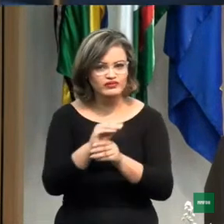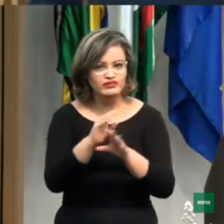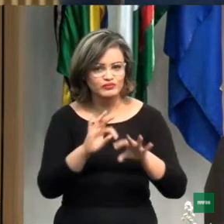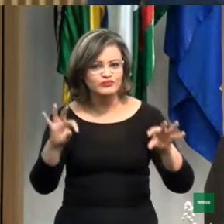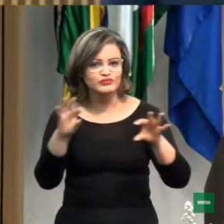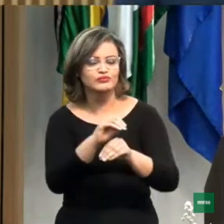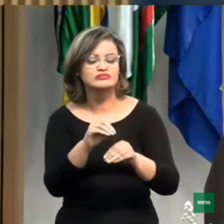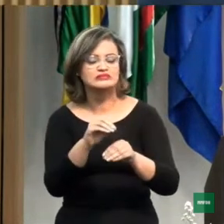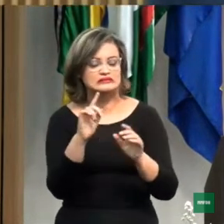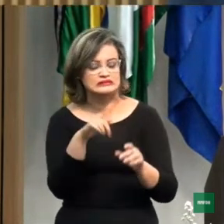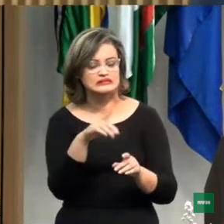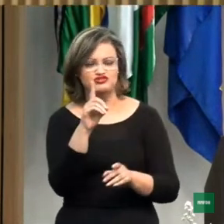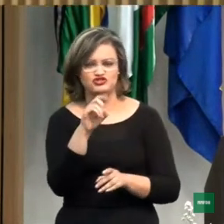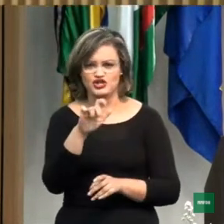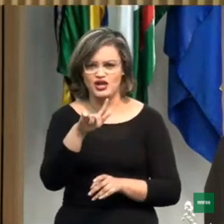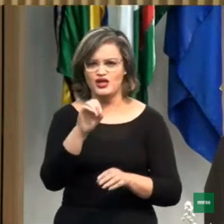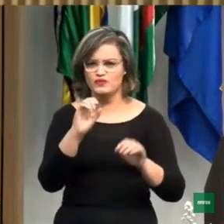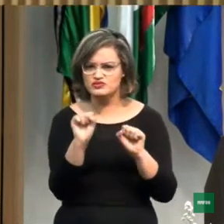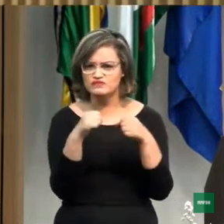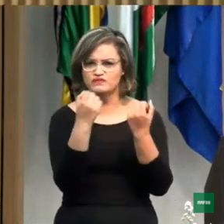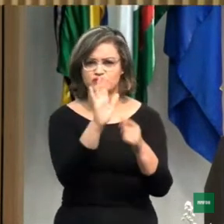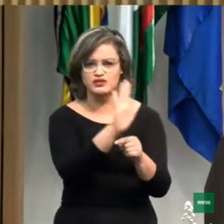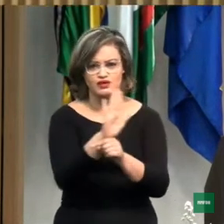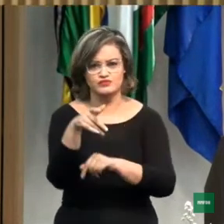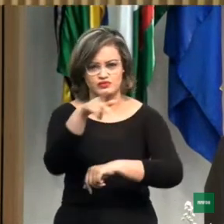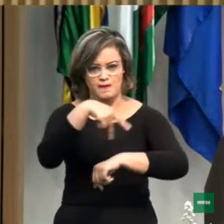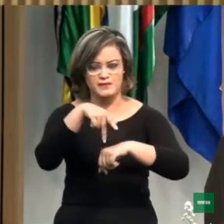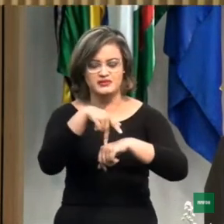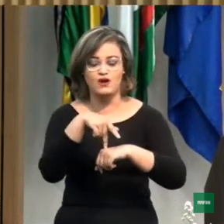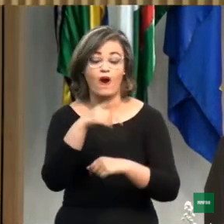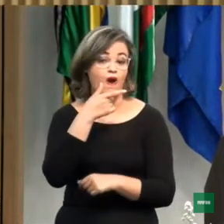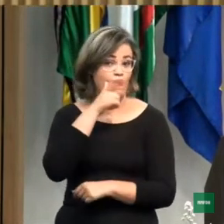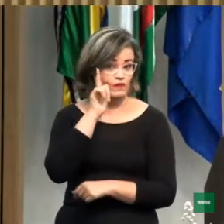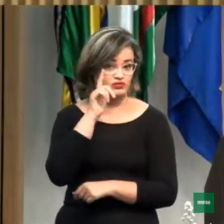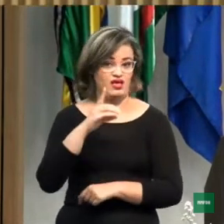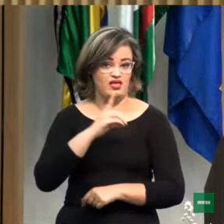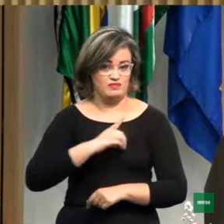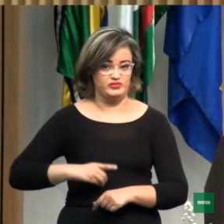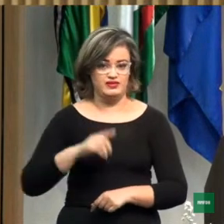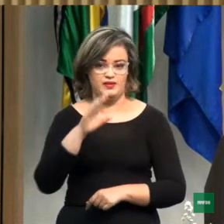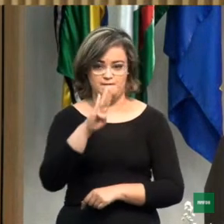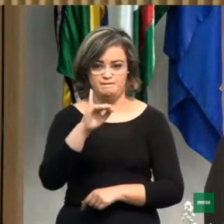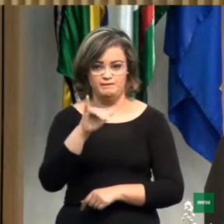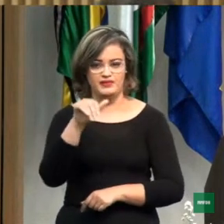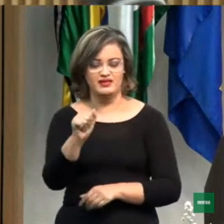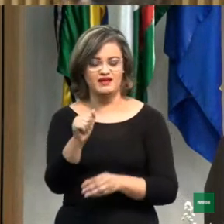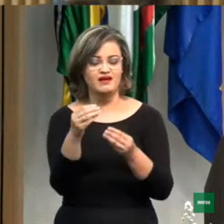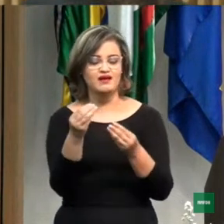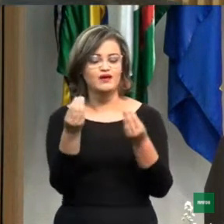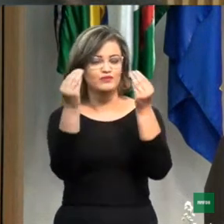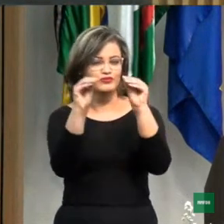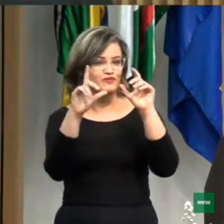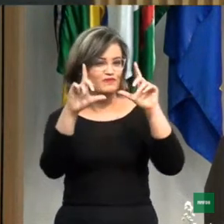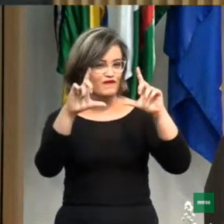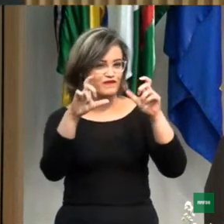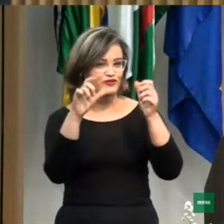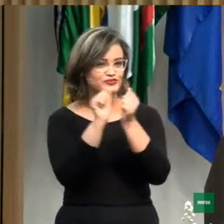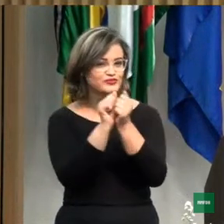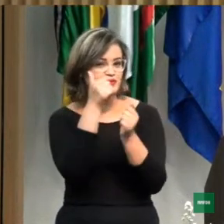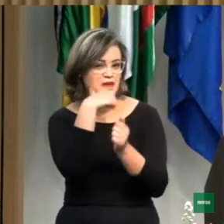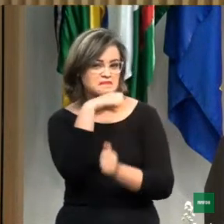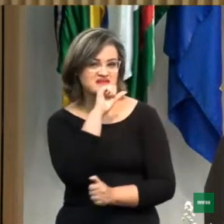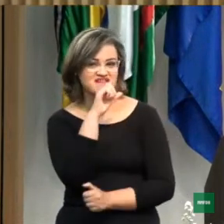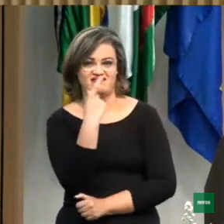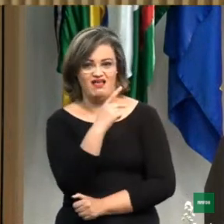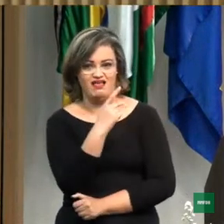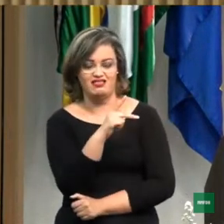nosso país. Ontem mesmo a nossa deputada via aqui e se expostava uma foto com a mãezinha dela, porque leva